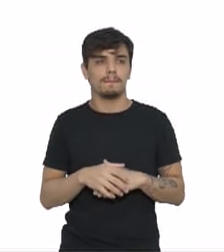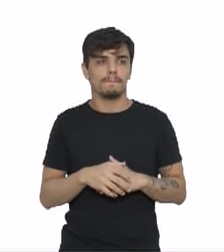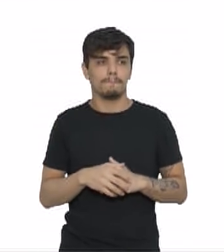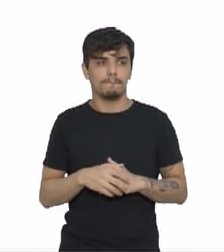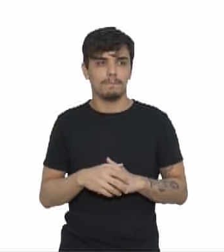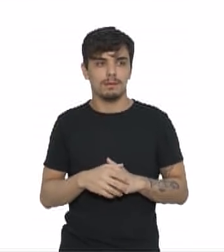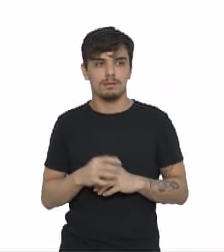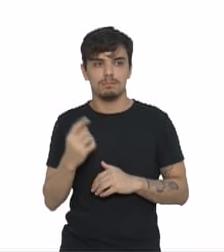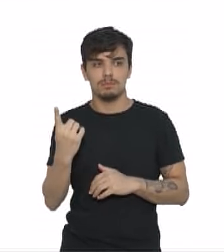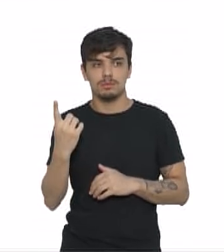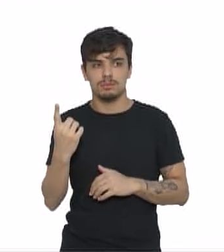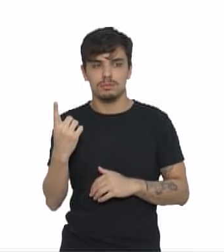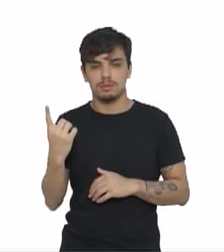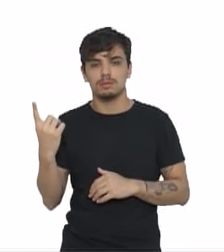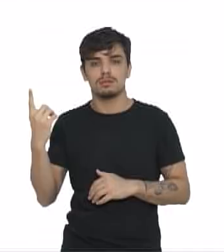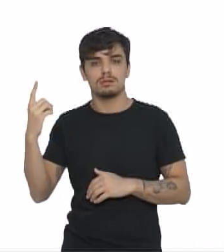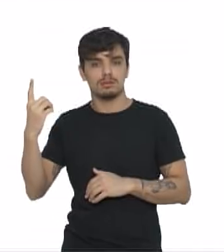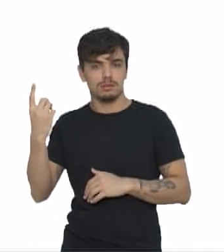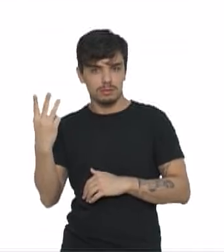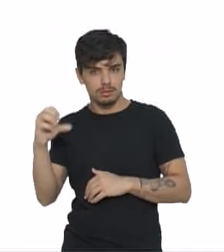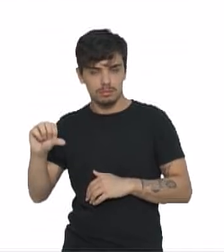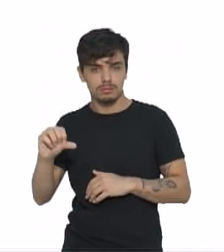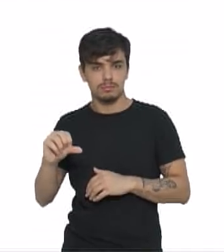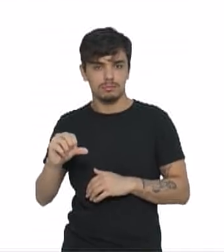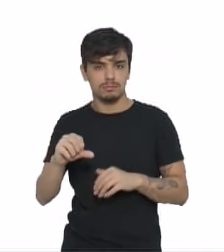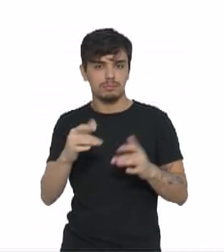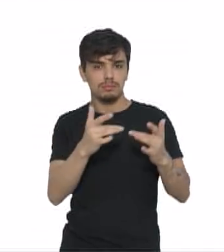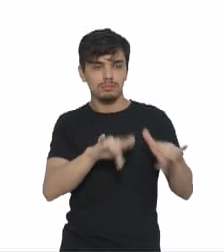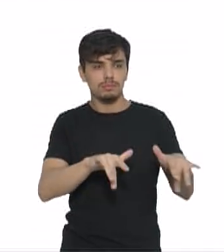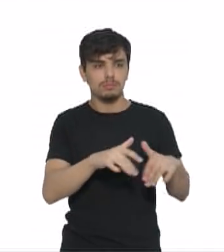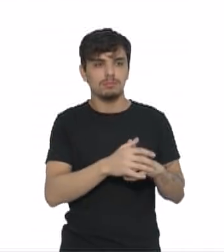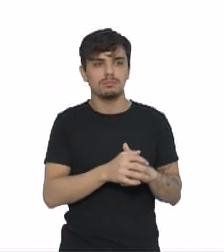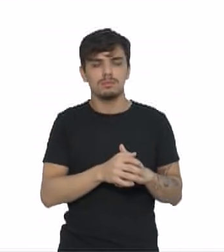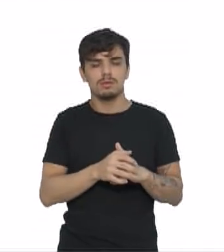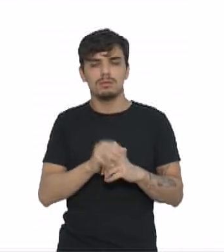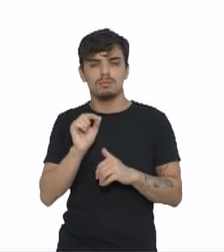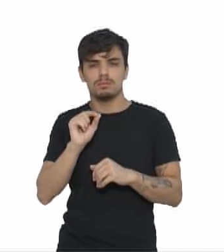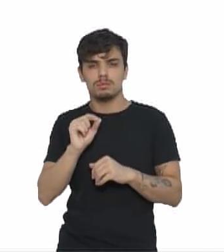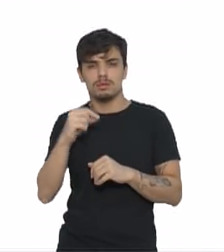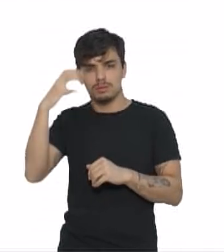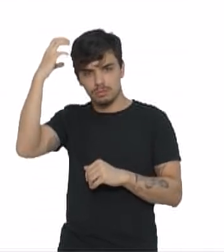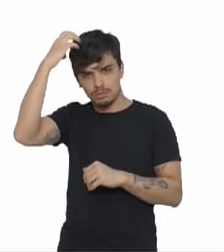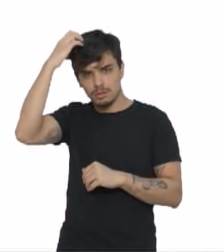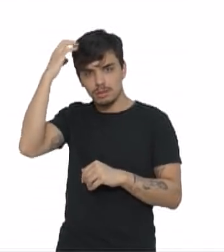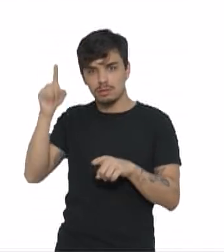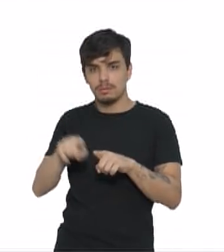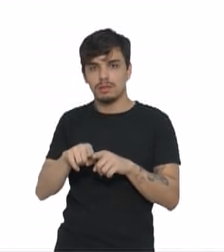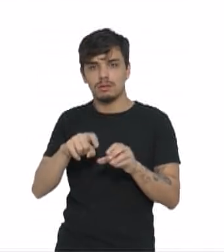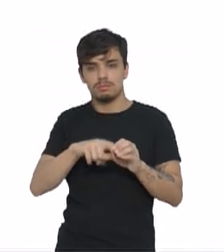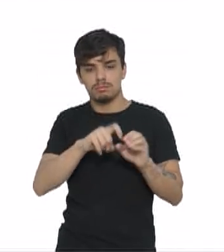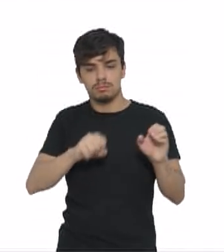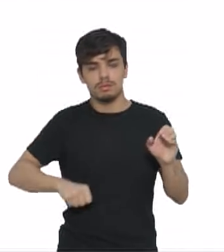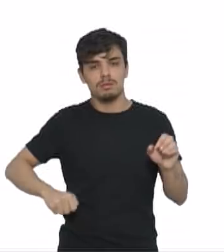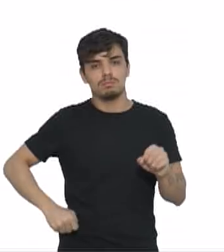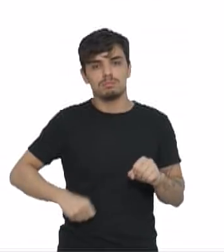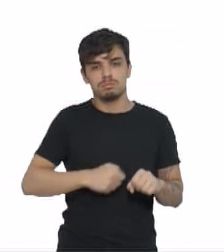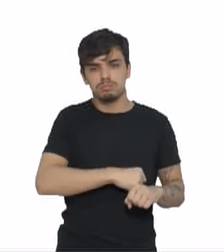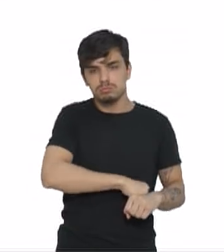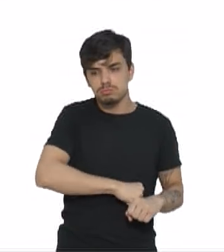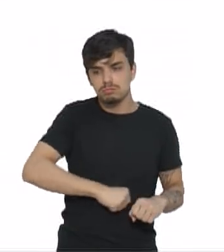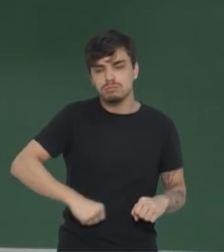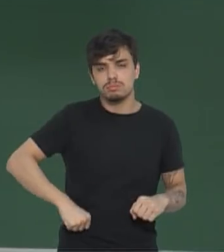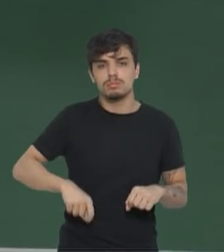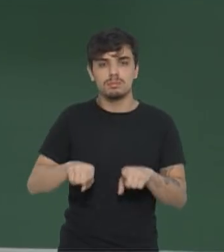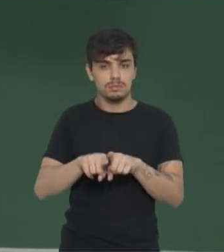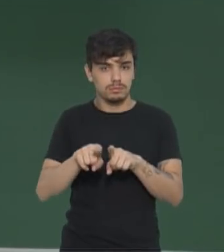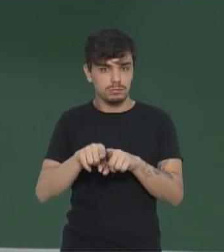Em 1139, Dom Afonso Henriques rompeu com o reino de Leão e Castela e proclamou a independência do condado, fundando assim o reino de Portugal. Aí